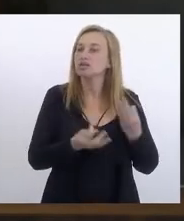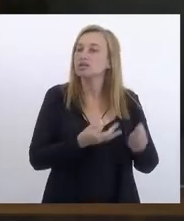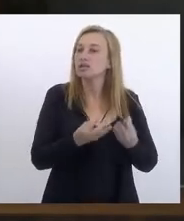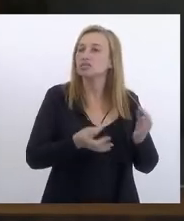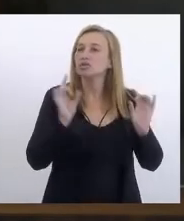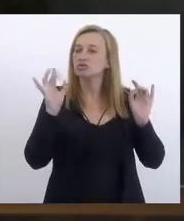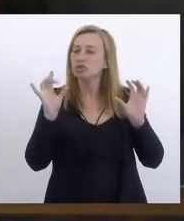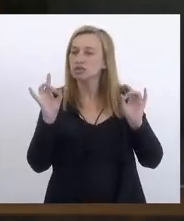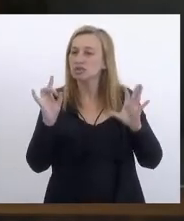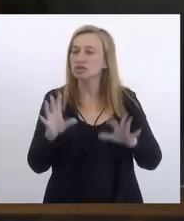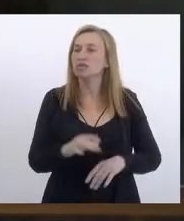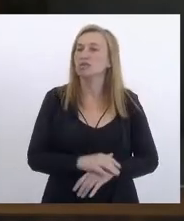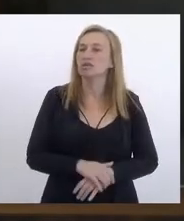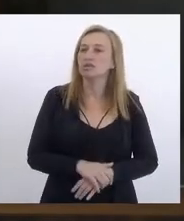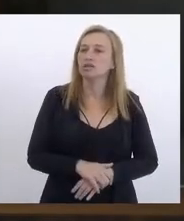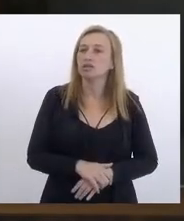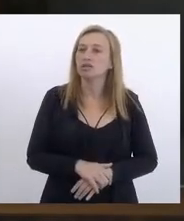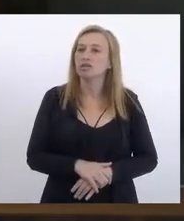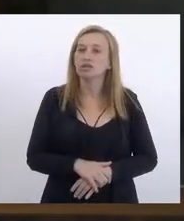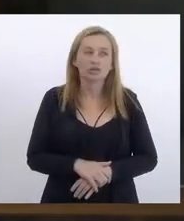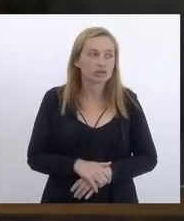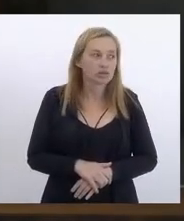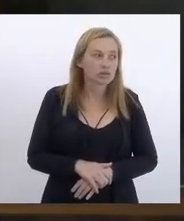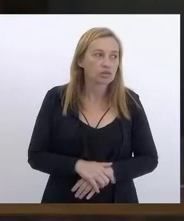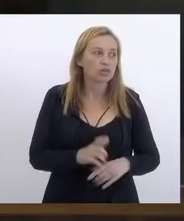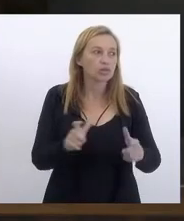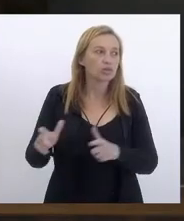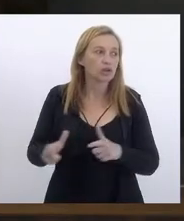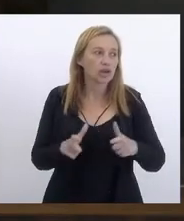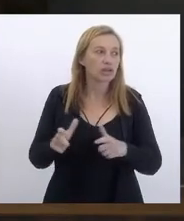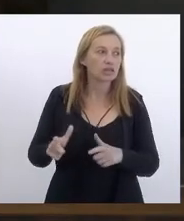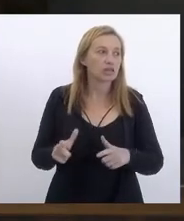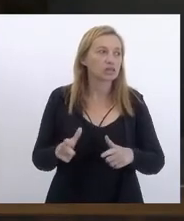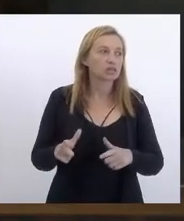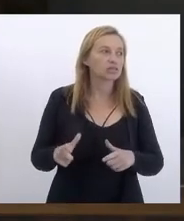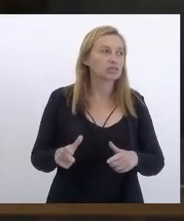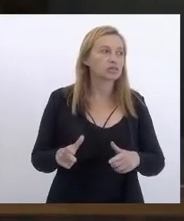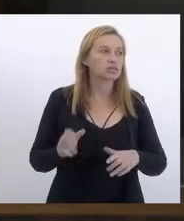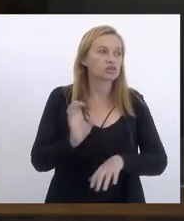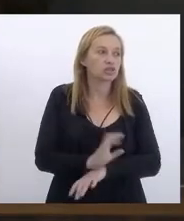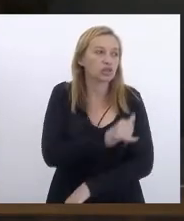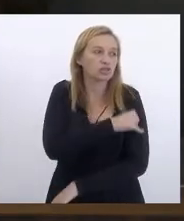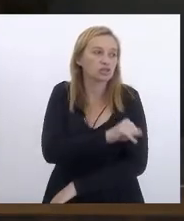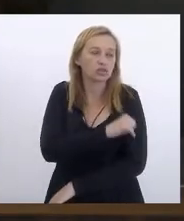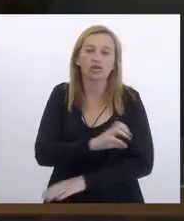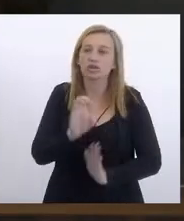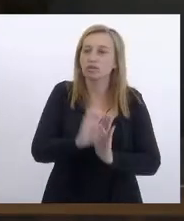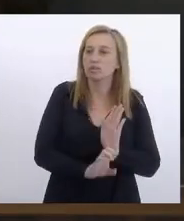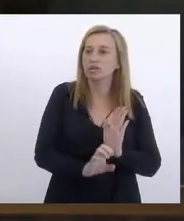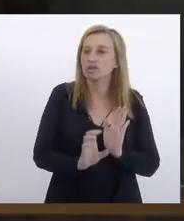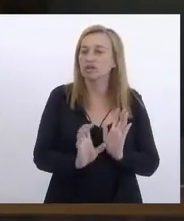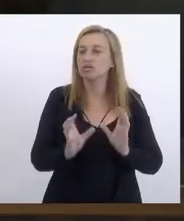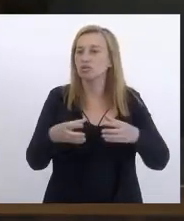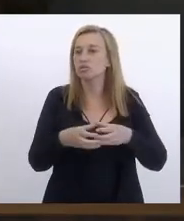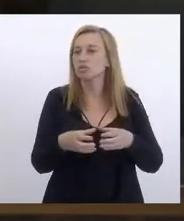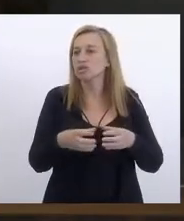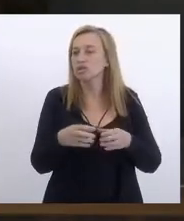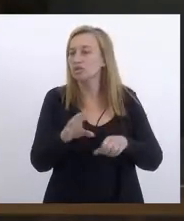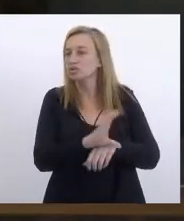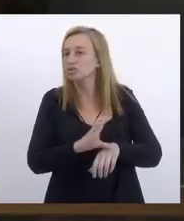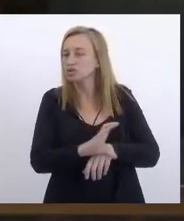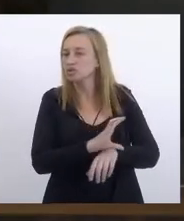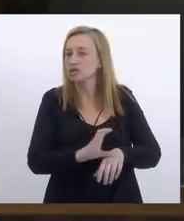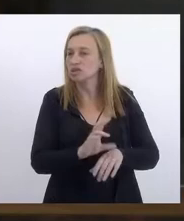especial de caráter regional aplicado a estabelecimentos industriais do Estado do Rio de Janeiro, pendendo de parecer da Comissão de Emendas Condicionais e Vetos. Para